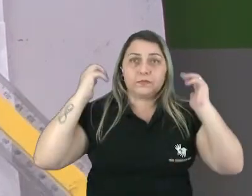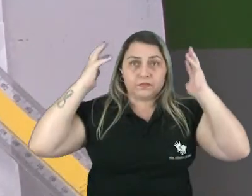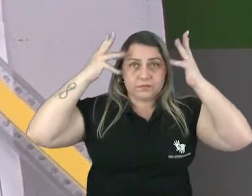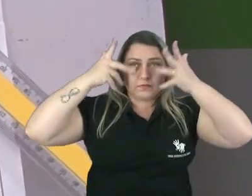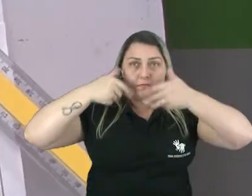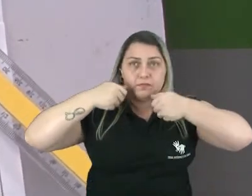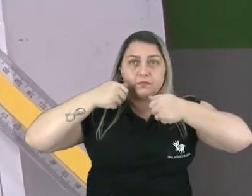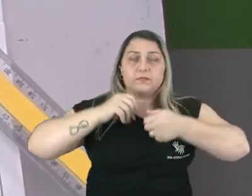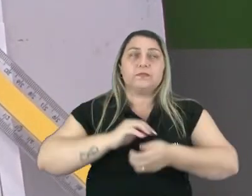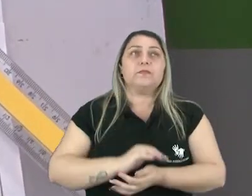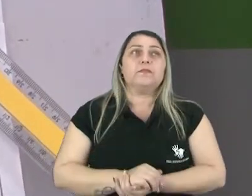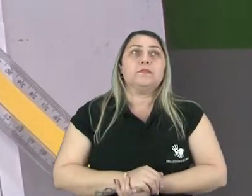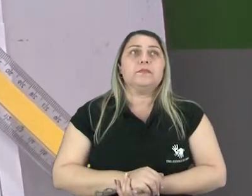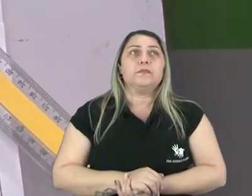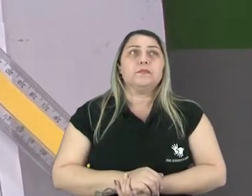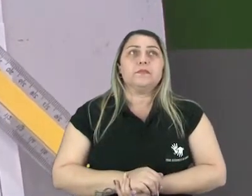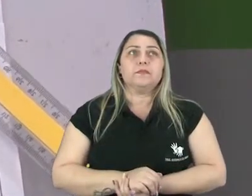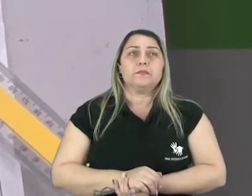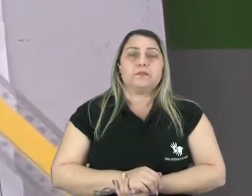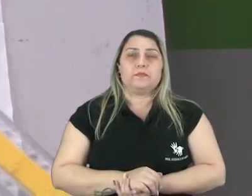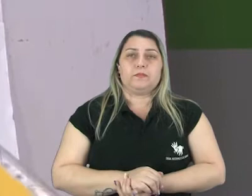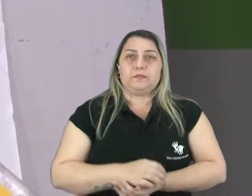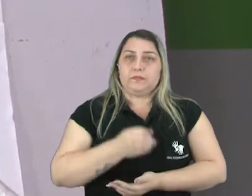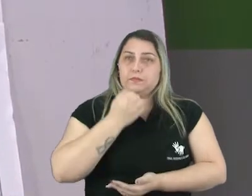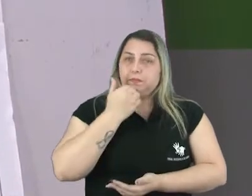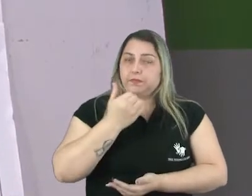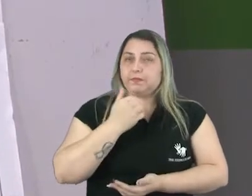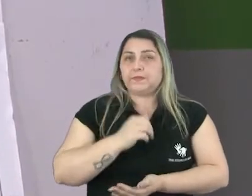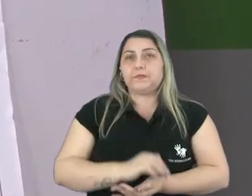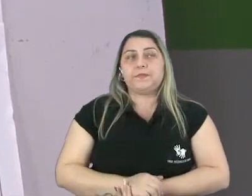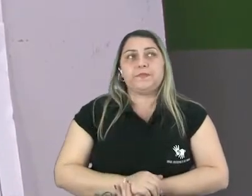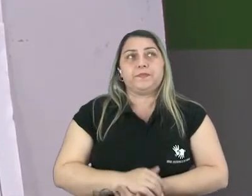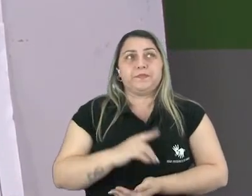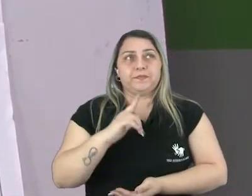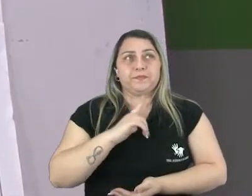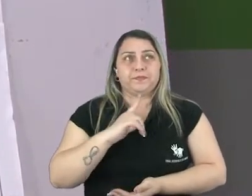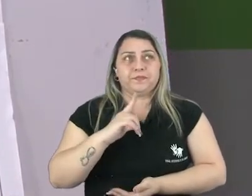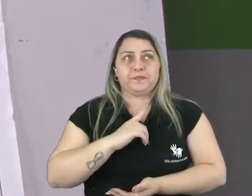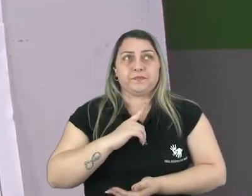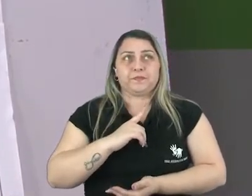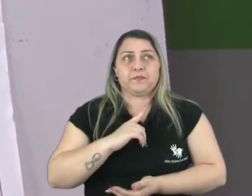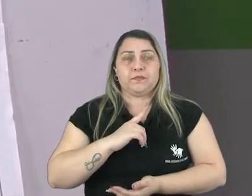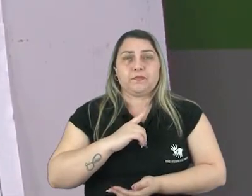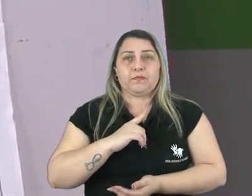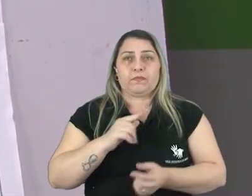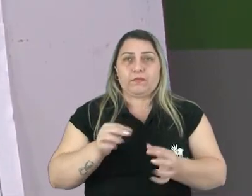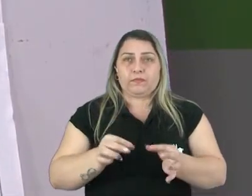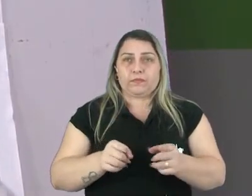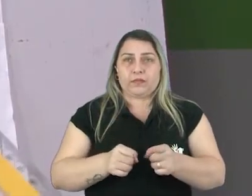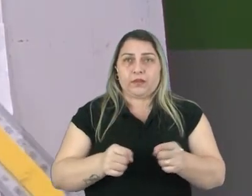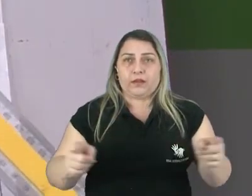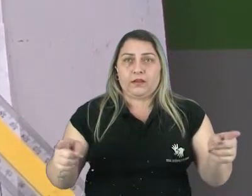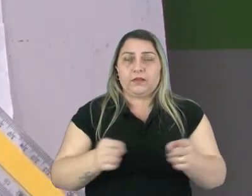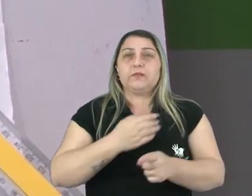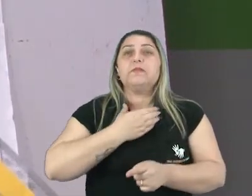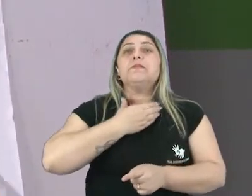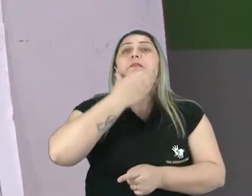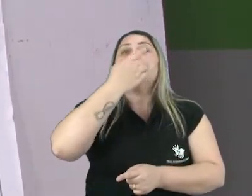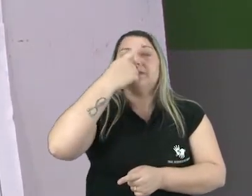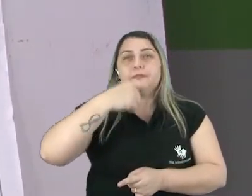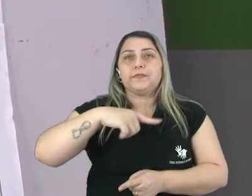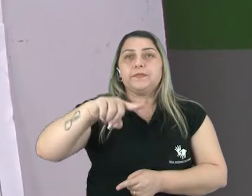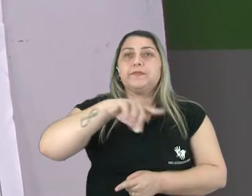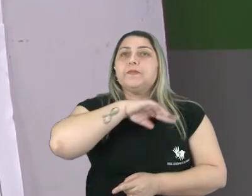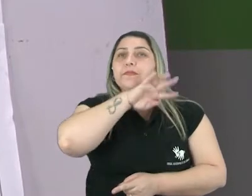elefante e o leão. Muito bem. Aqui nós temos as medidas da girafa, do elefante e do